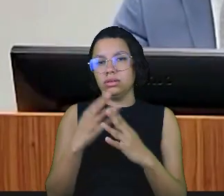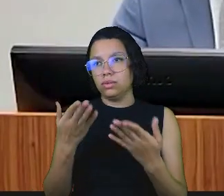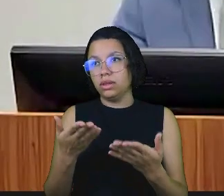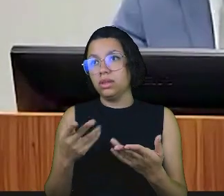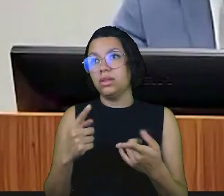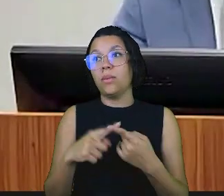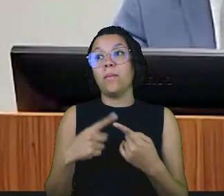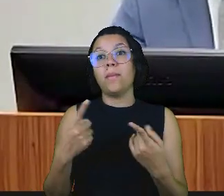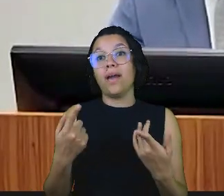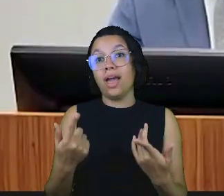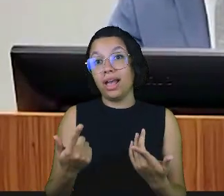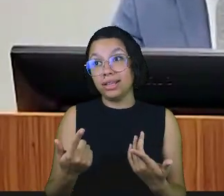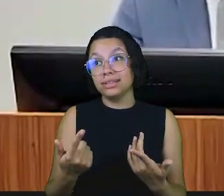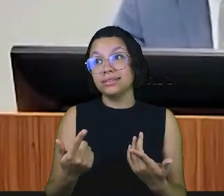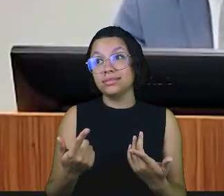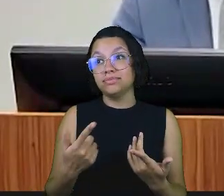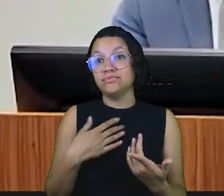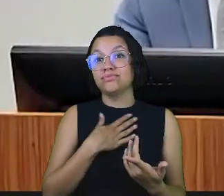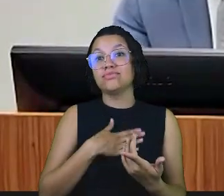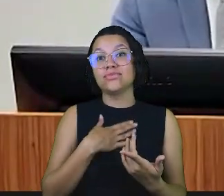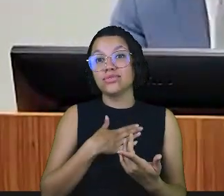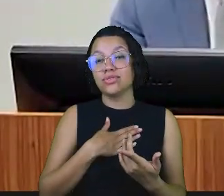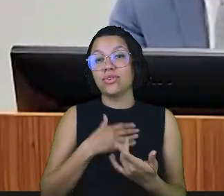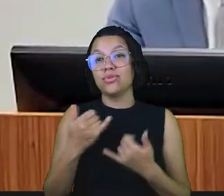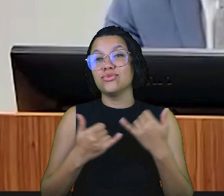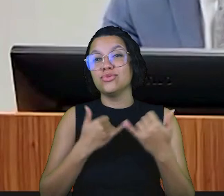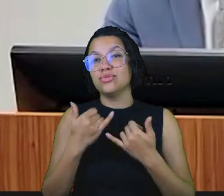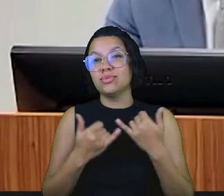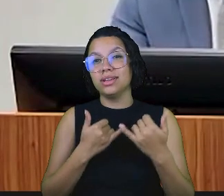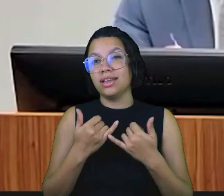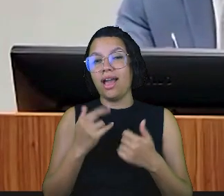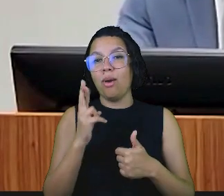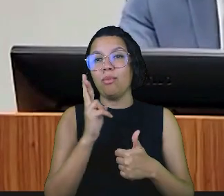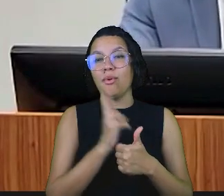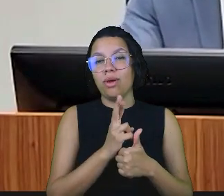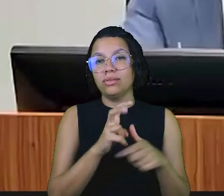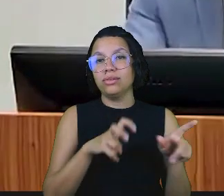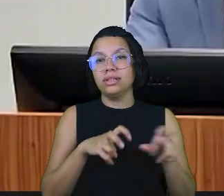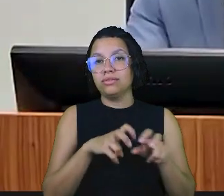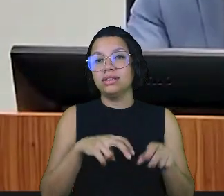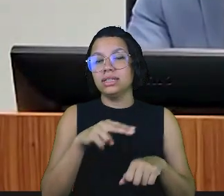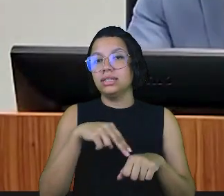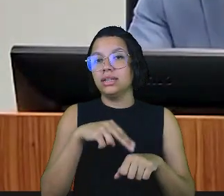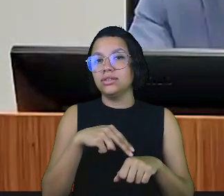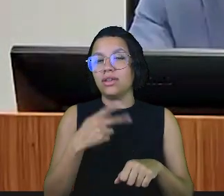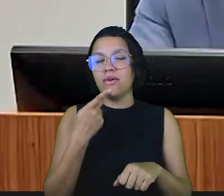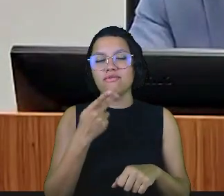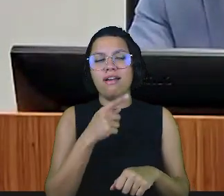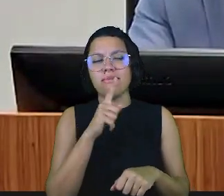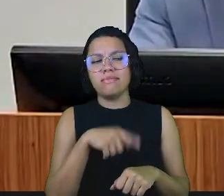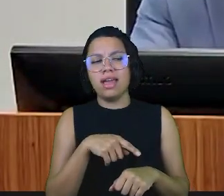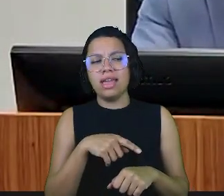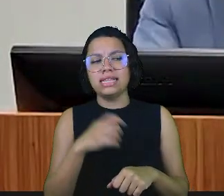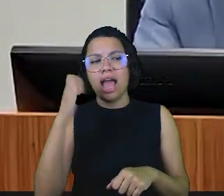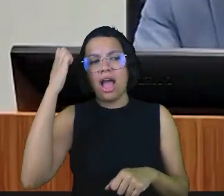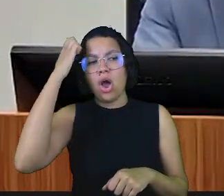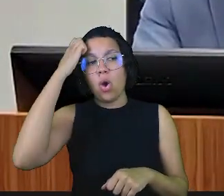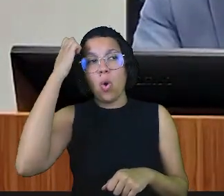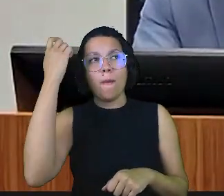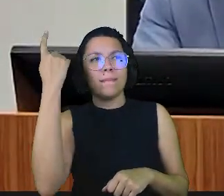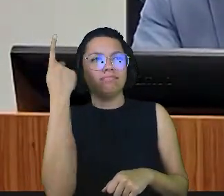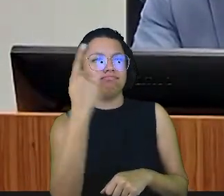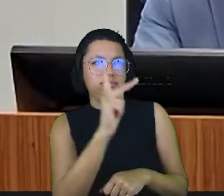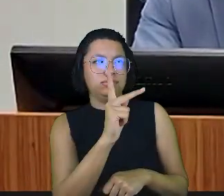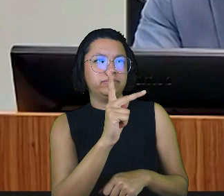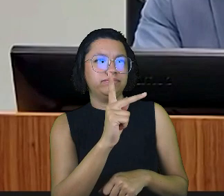brincar com os procuradores da Fazenda Nacional, lá dentro mesmo eu falo para eles, né? A culpa é de vocês, porque o tribunal estava